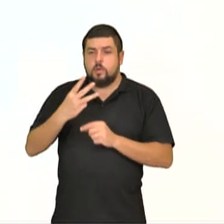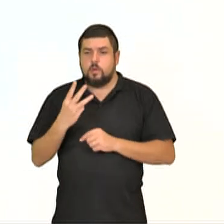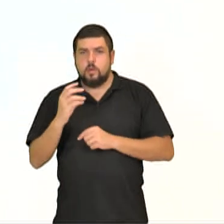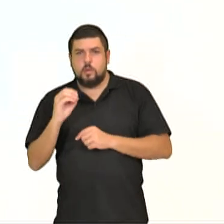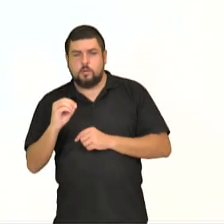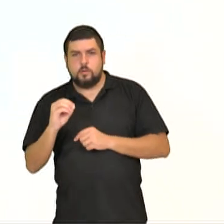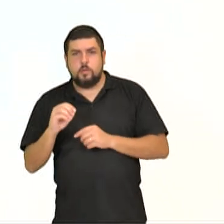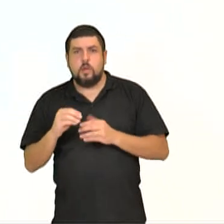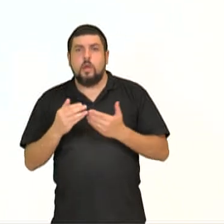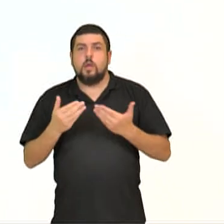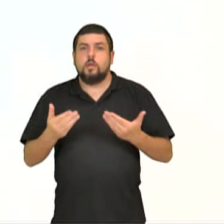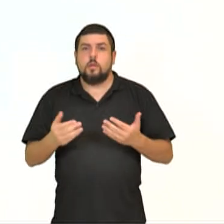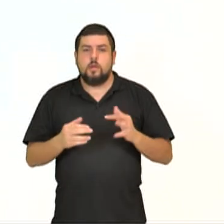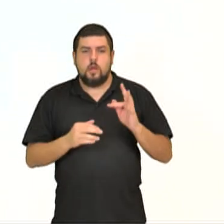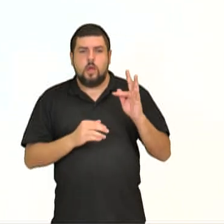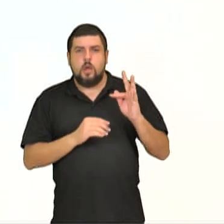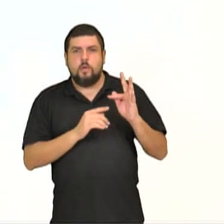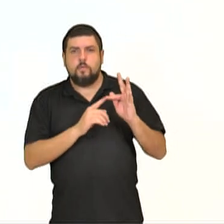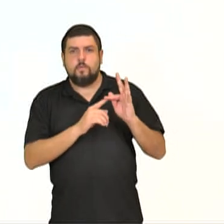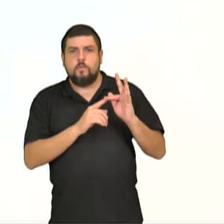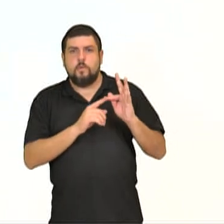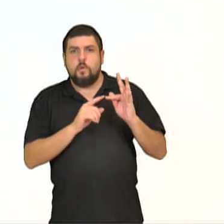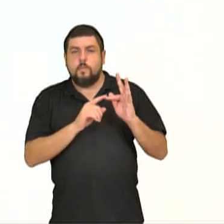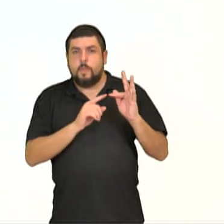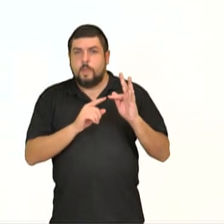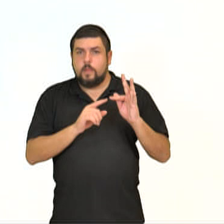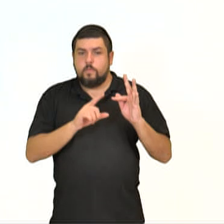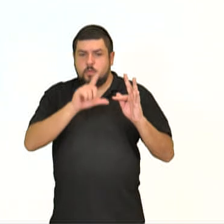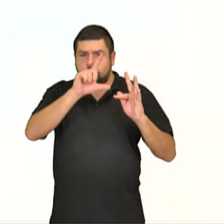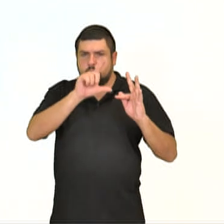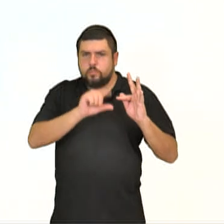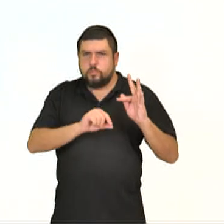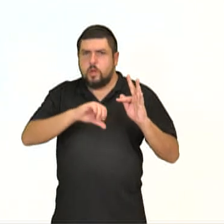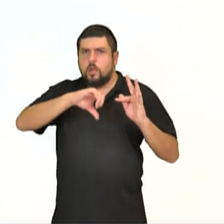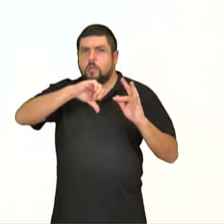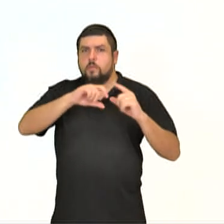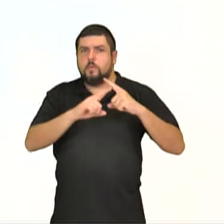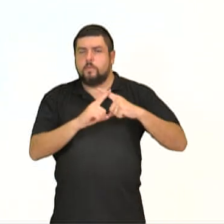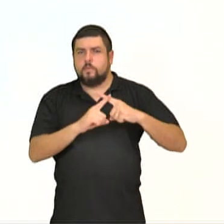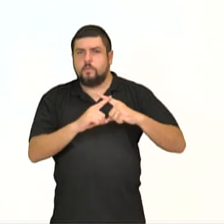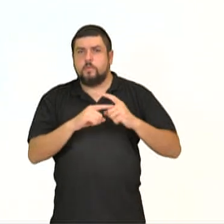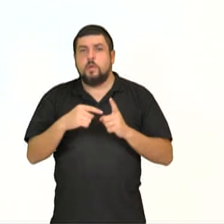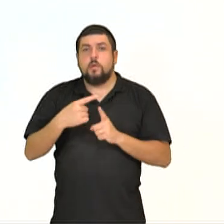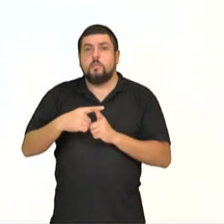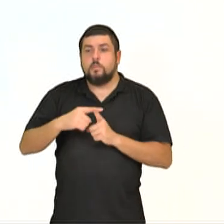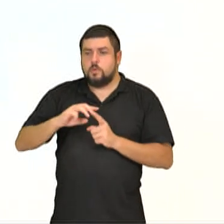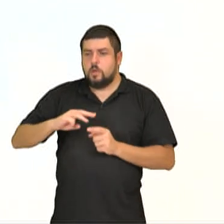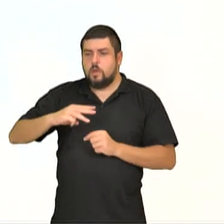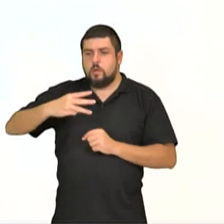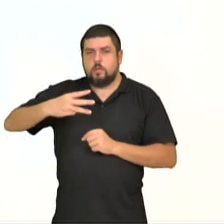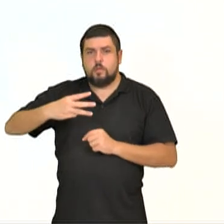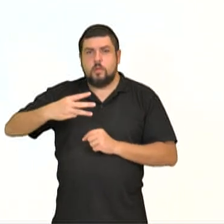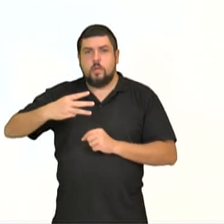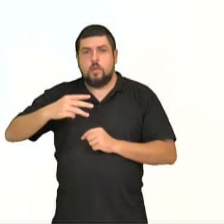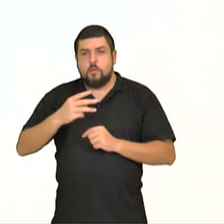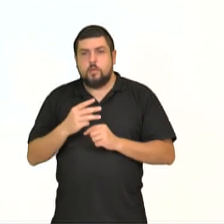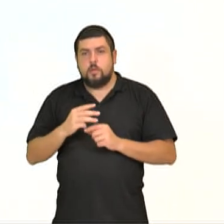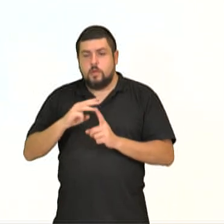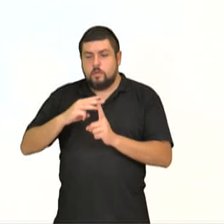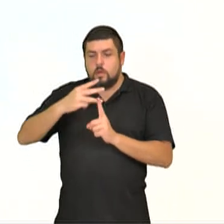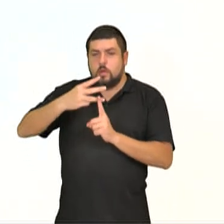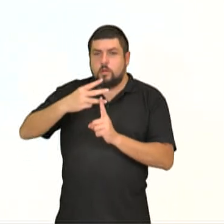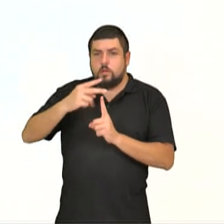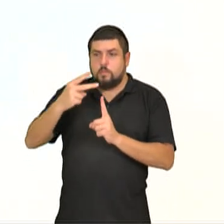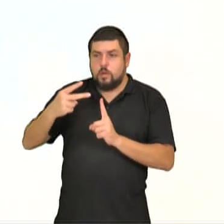a força cai 9 vezes. Né? Por quê? Não tripliquei? Triplo ao quadrado, 9. Então a força,